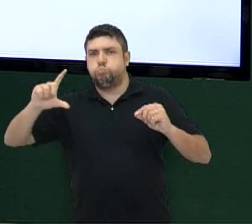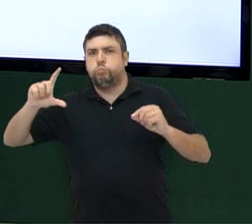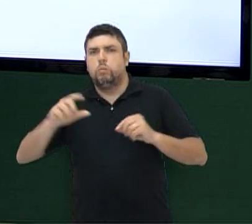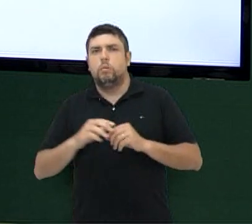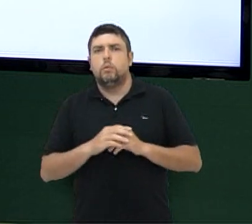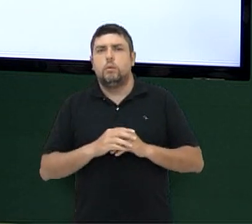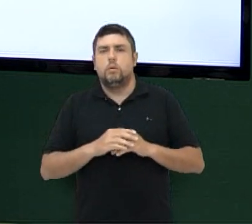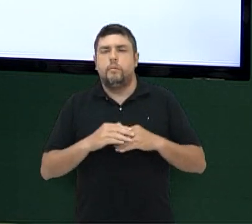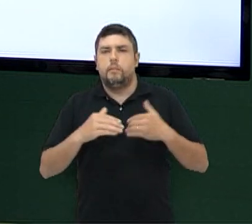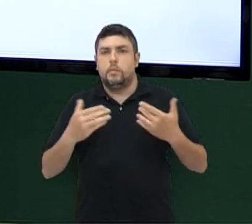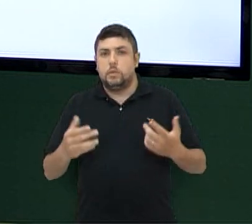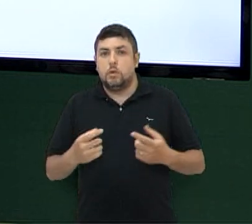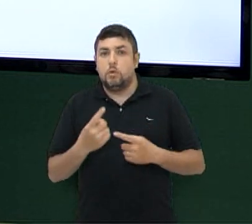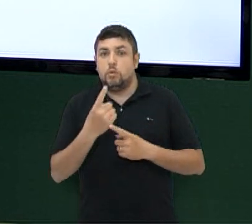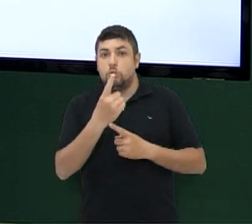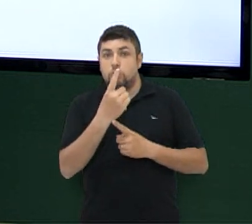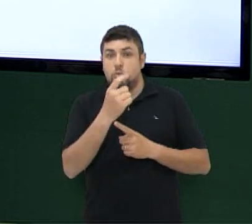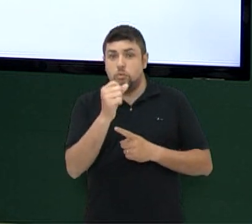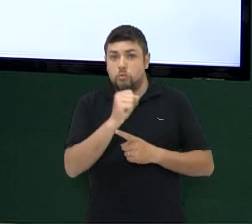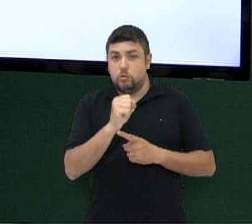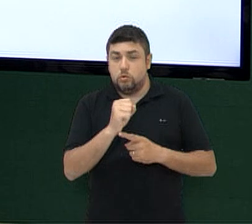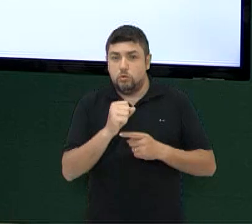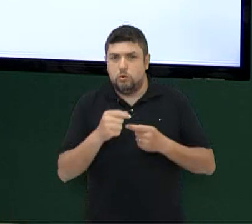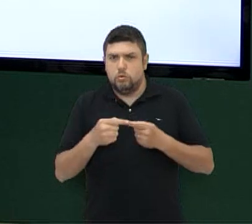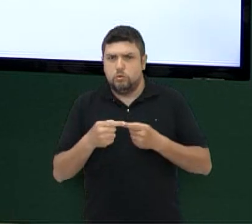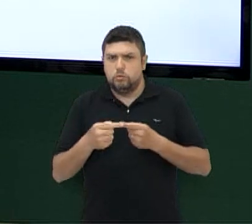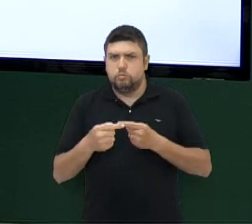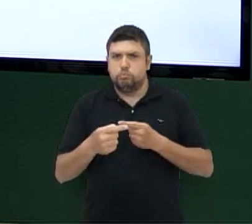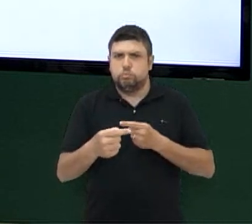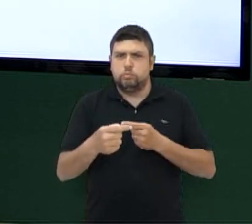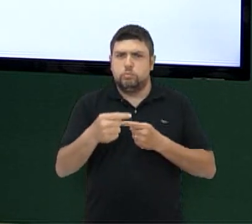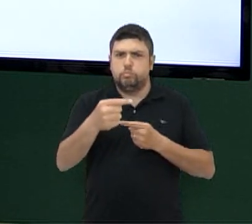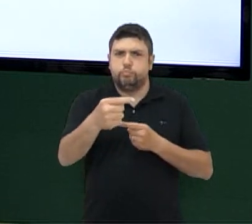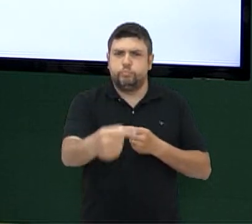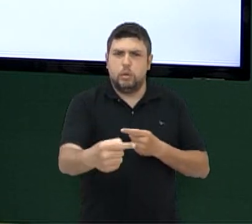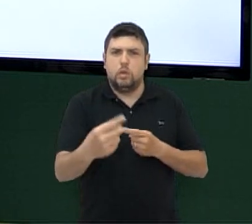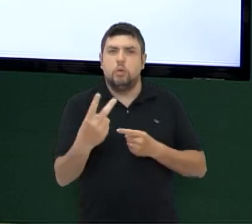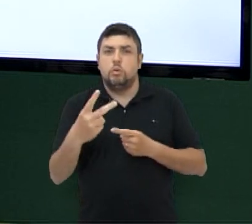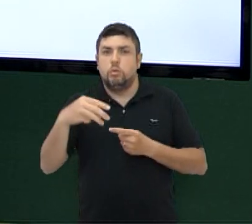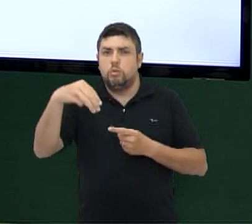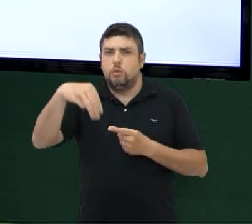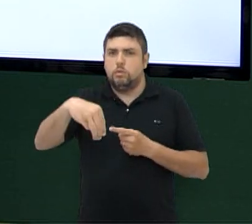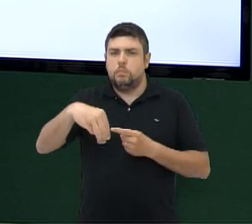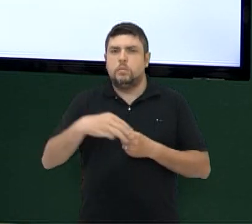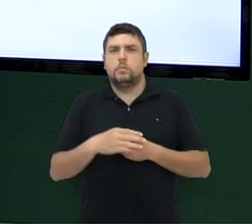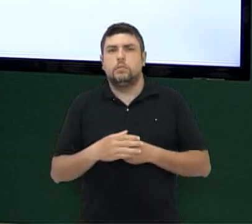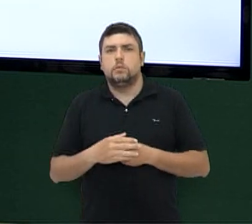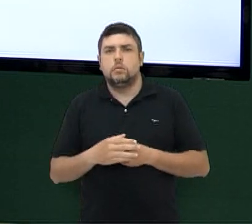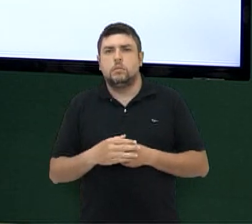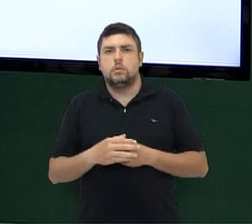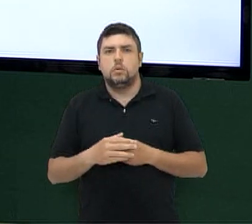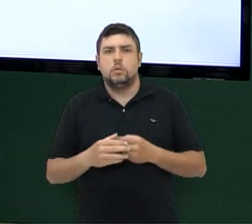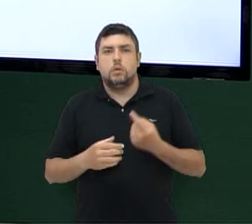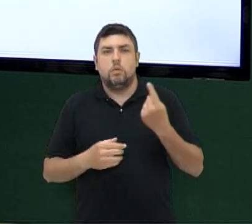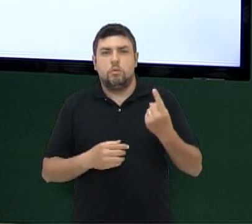ganha 2 metros por segundo, né? E isso a gente consegue, inclusive, ver na tabela, né? Acrescento mais um segundo, 2. Ou